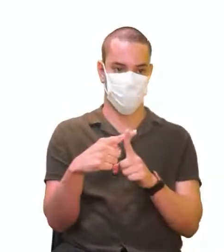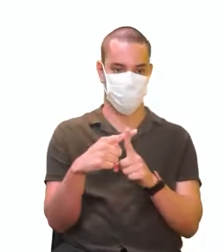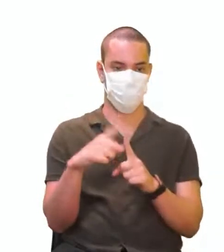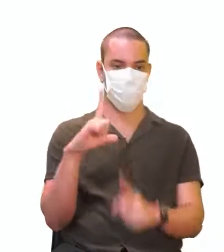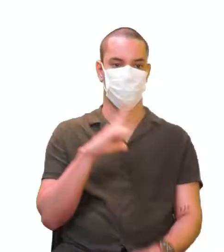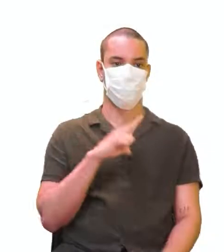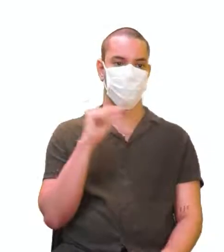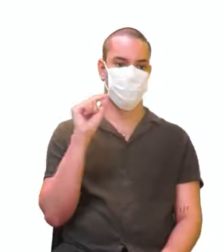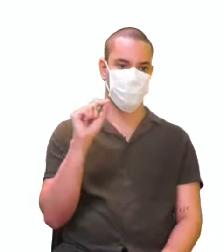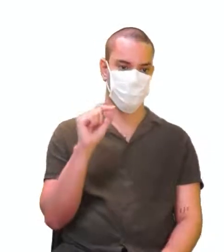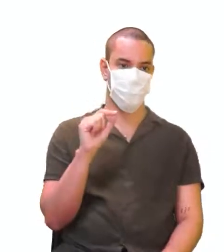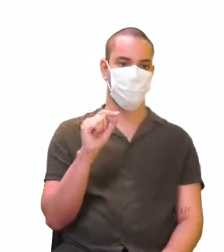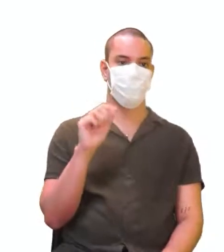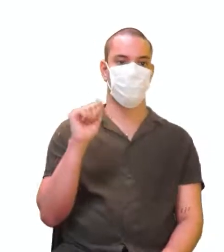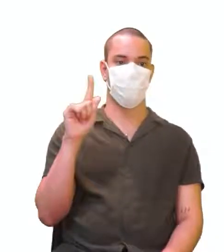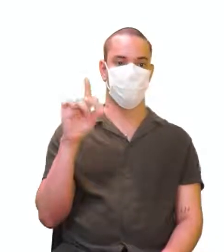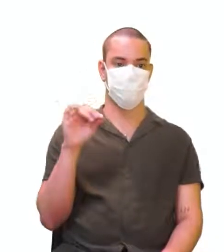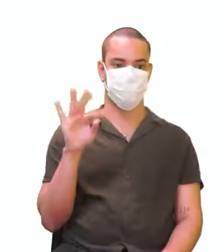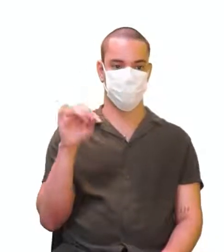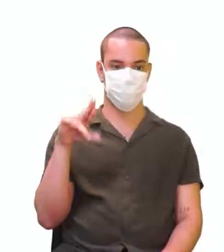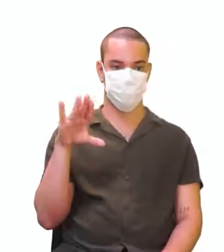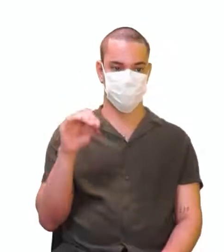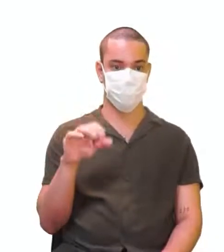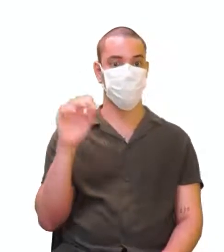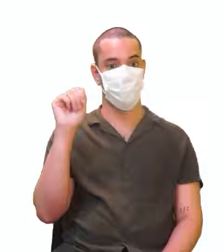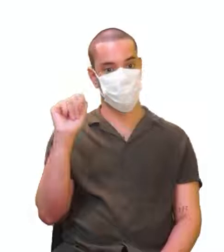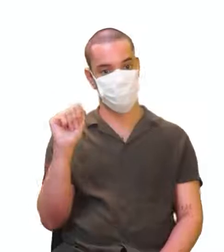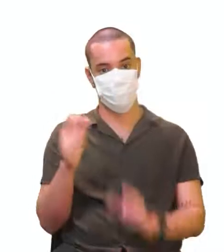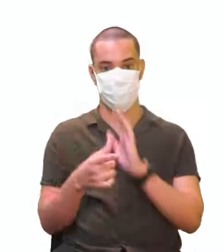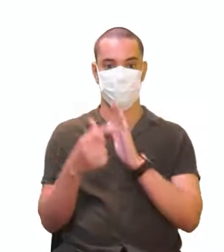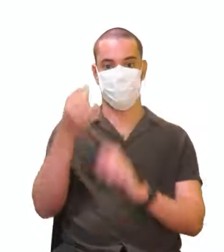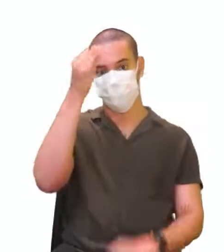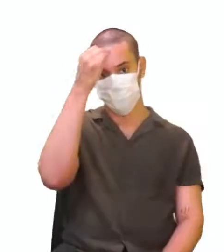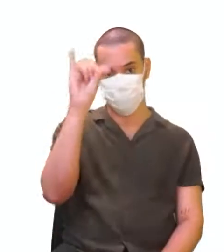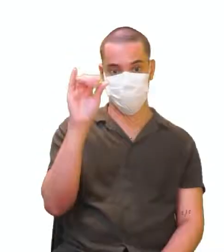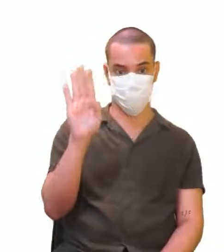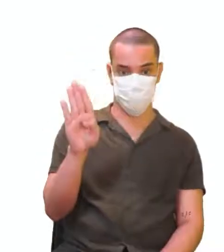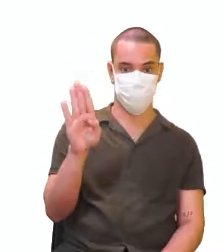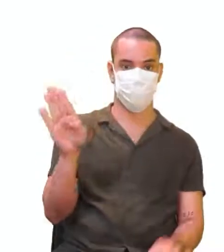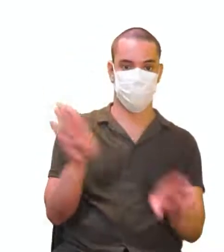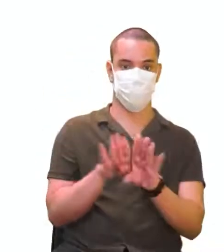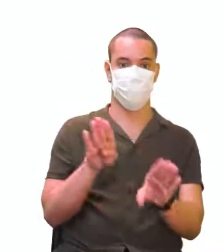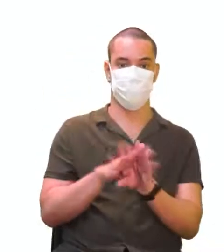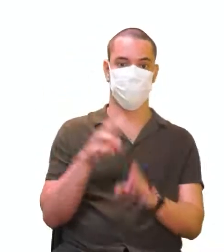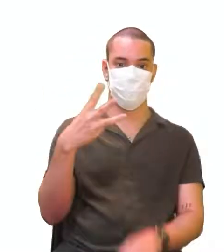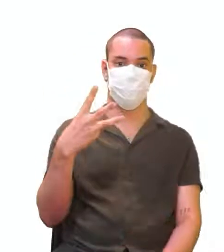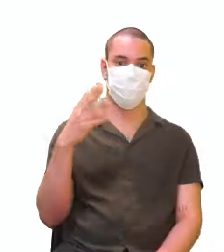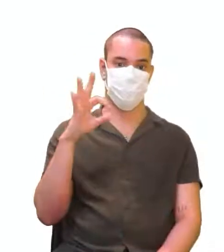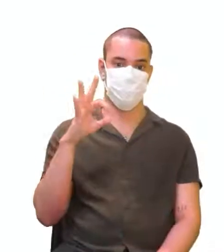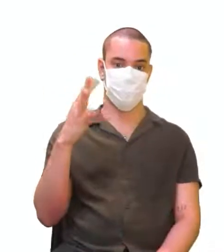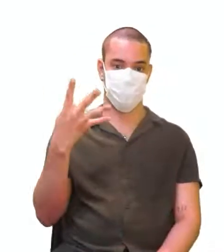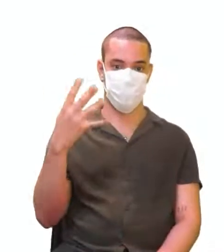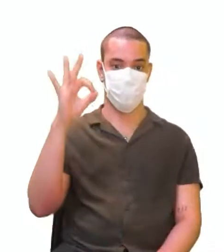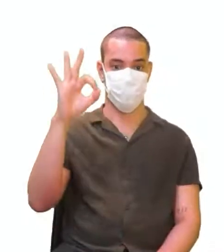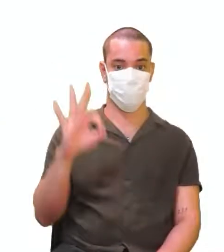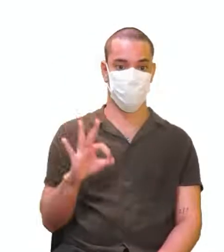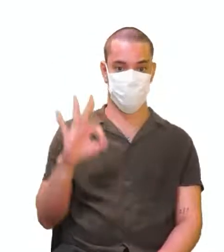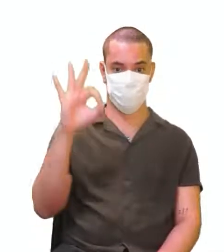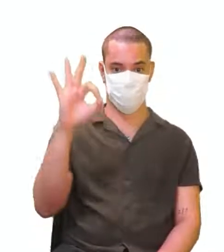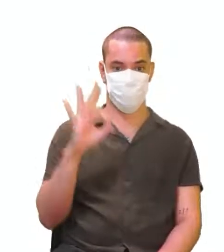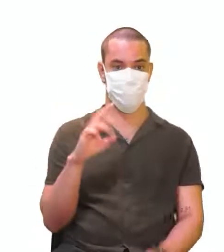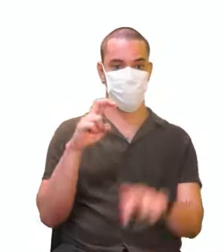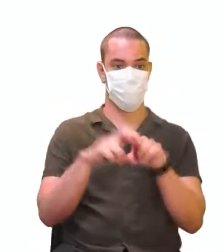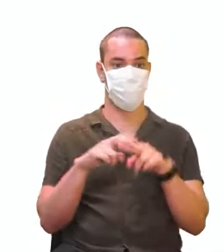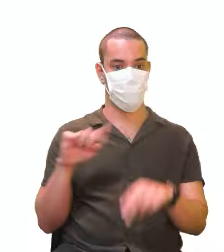ele tem aglutinogênios A e anti-B. E corresponde aí 34%. Então, olha aqui que a gente